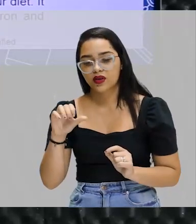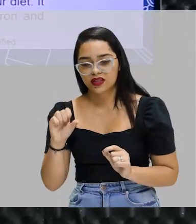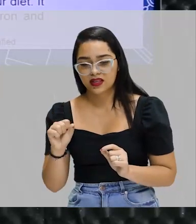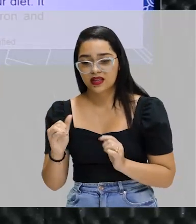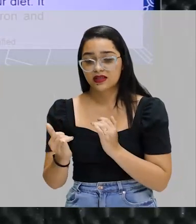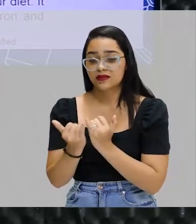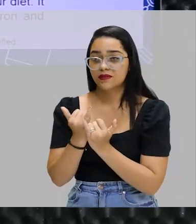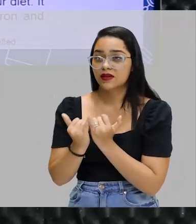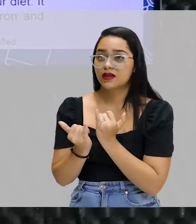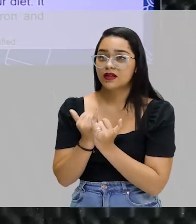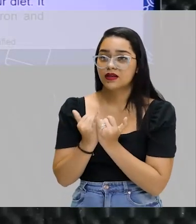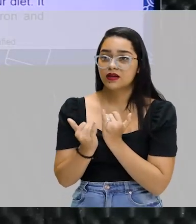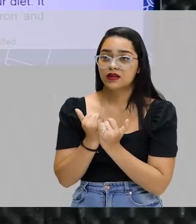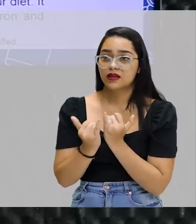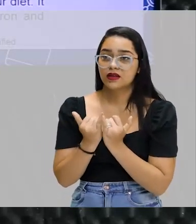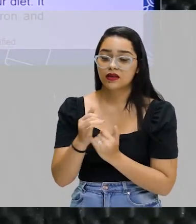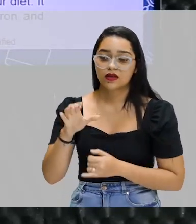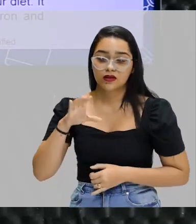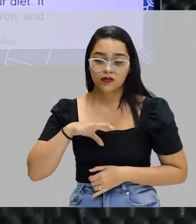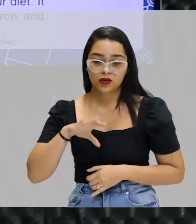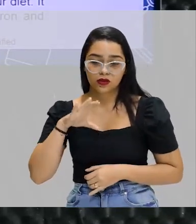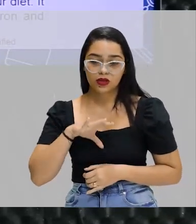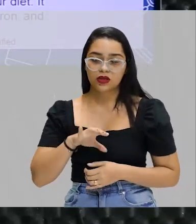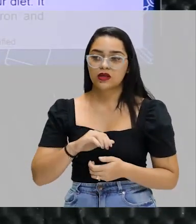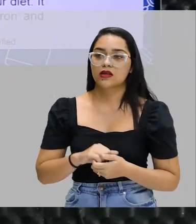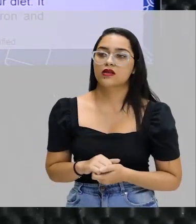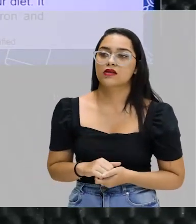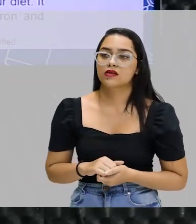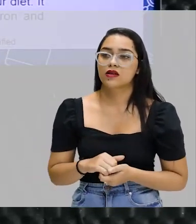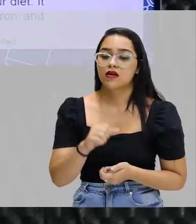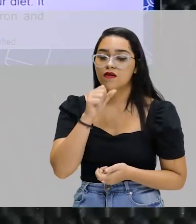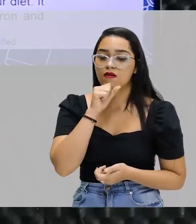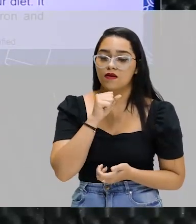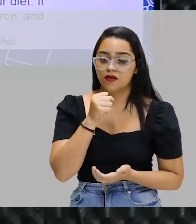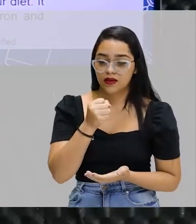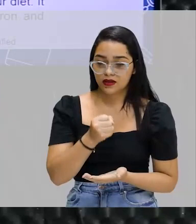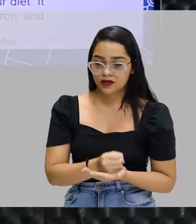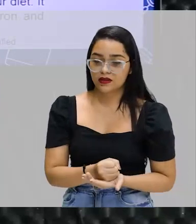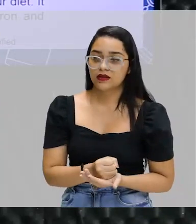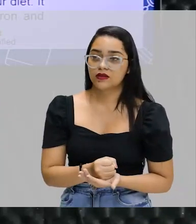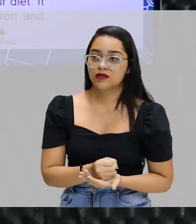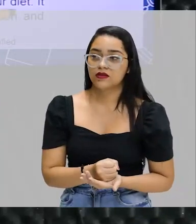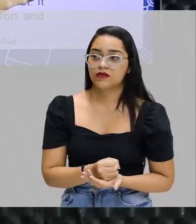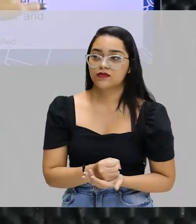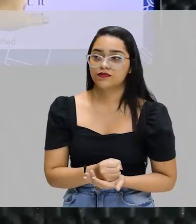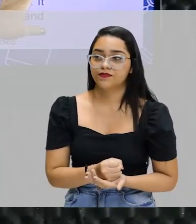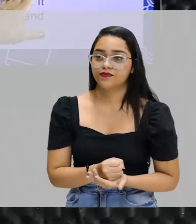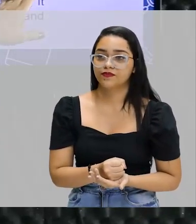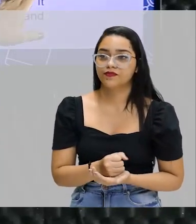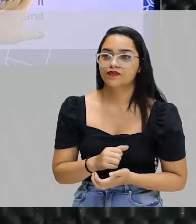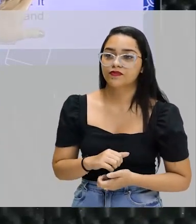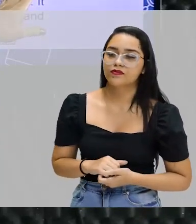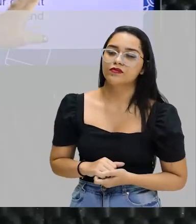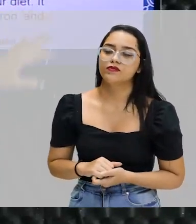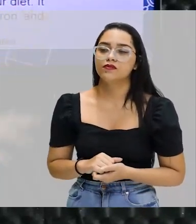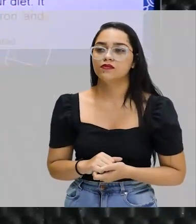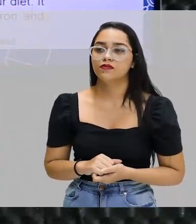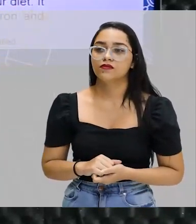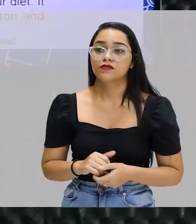palavras parecidas com a língua portuguesa. Velho Testamento, Old